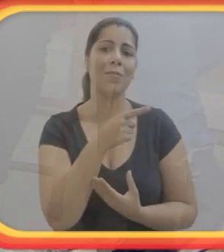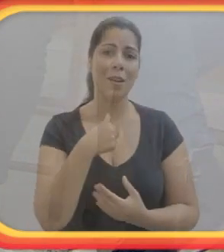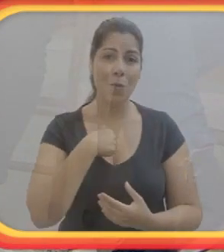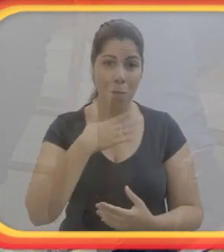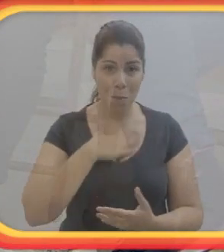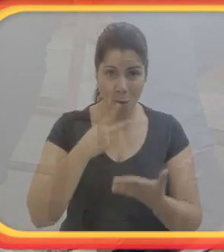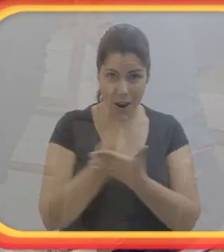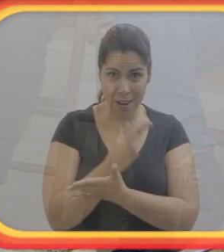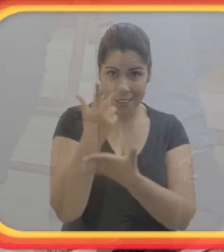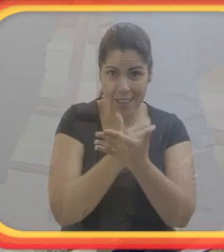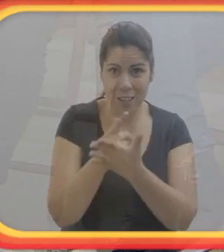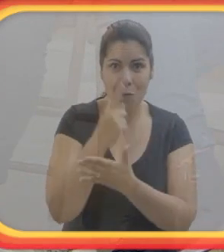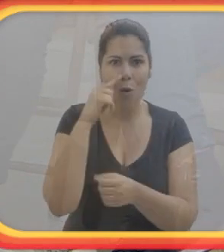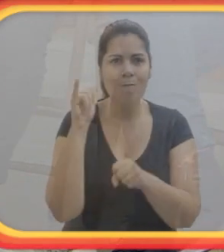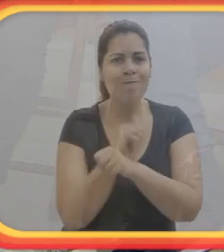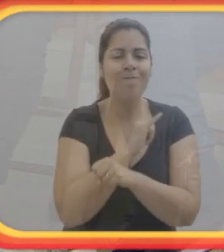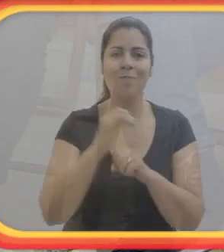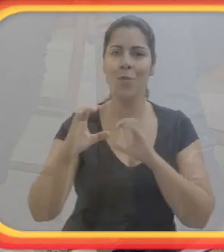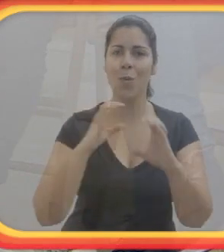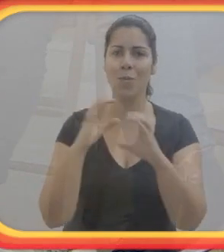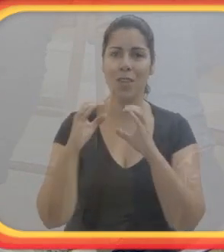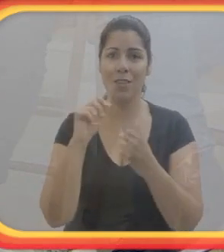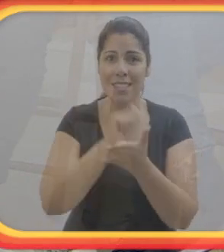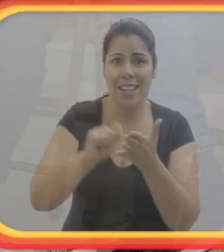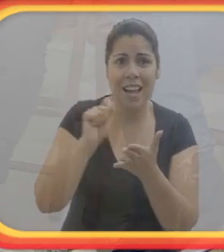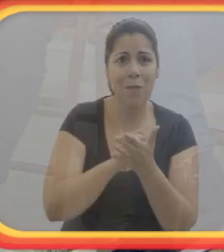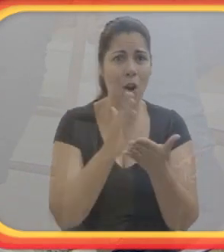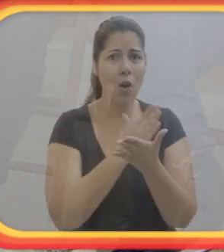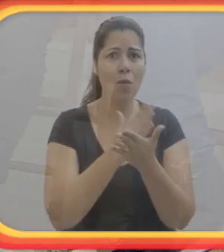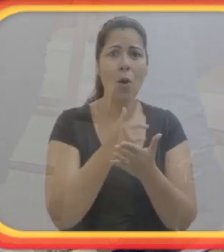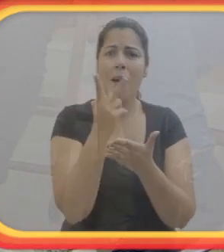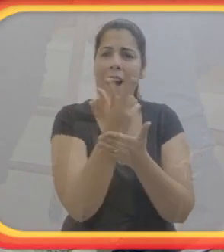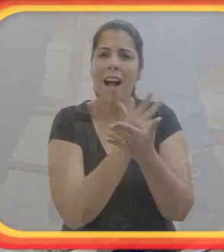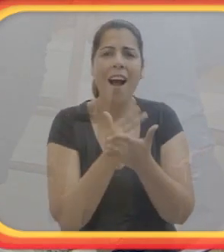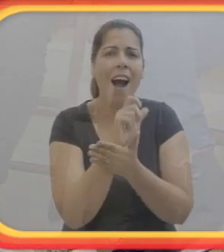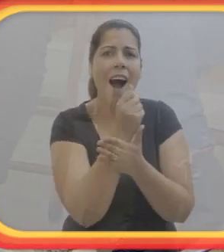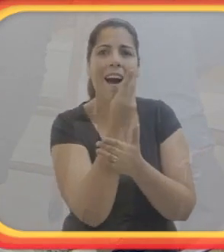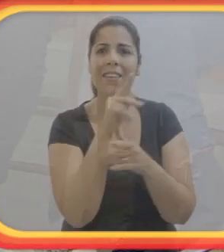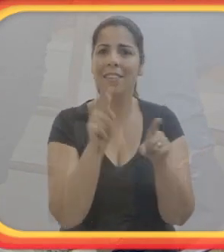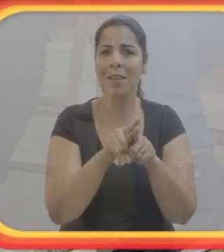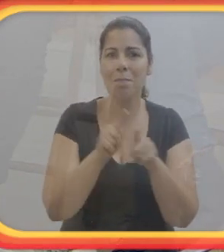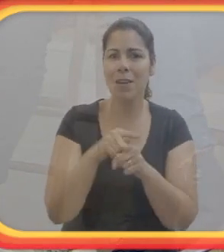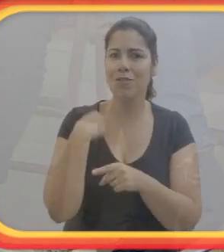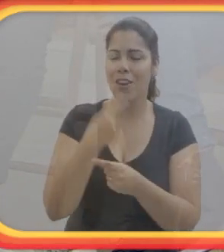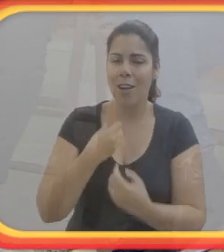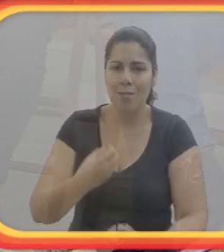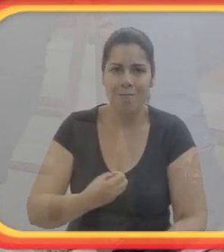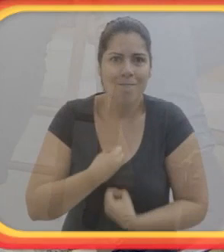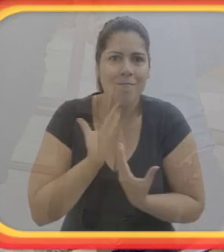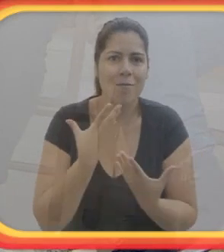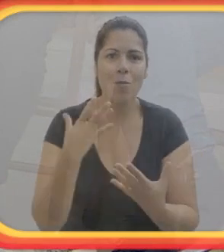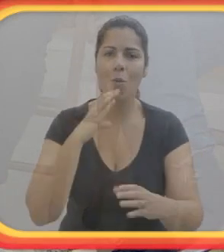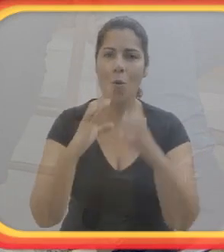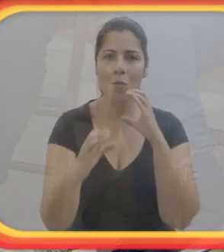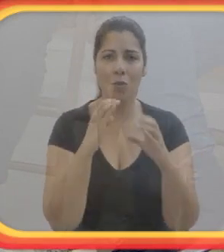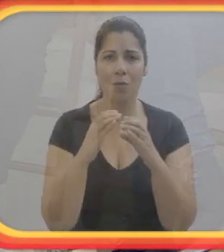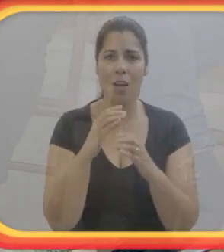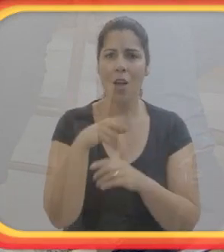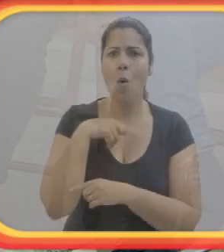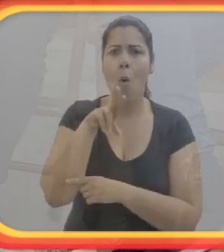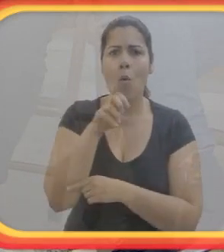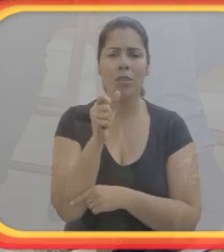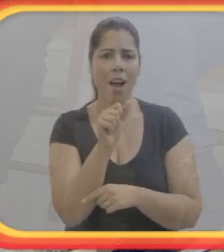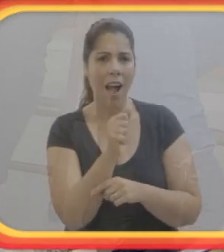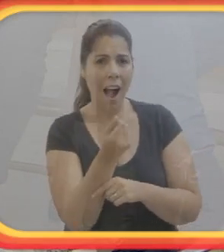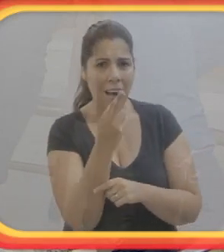meu caso, desenhar foi uma técnica de comunicação. Escrever um livro é uma arte. Escrever um livro é